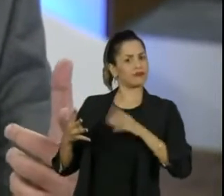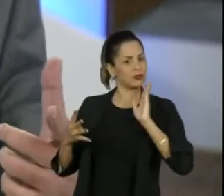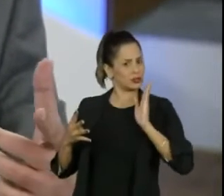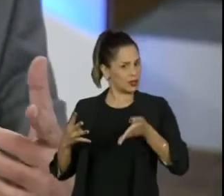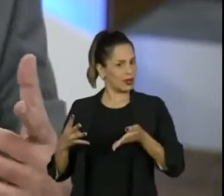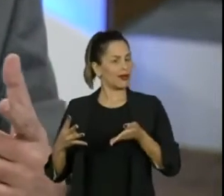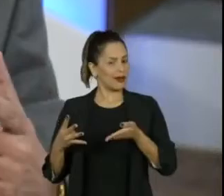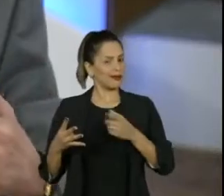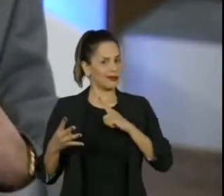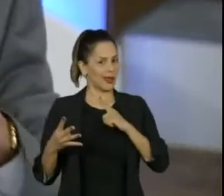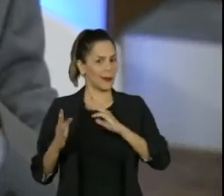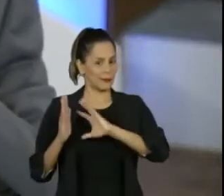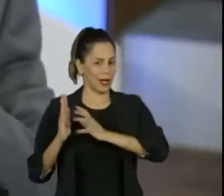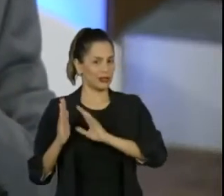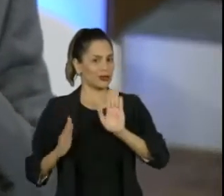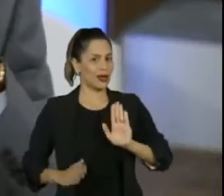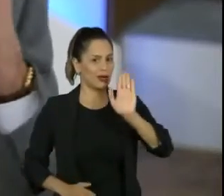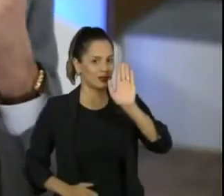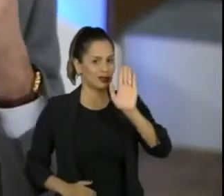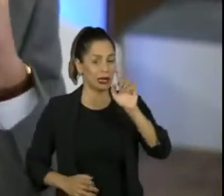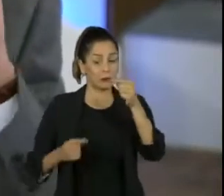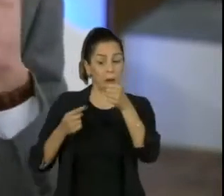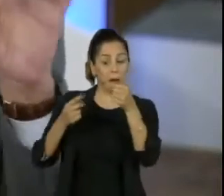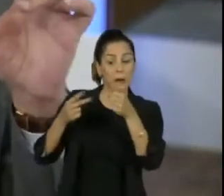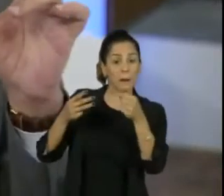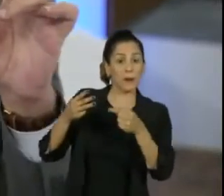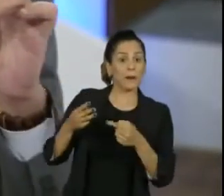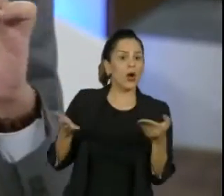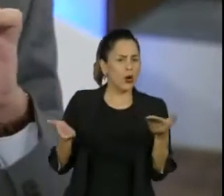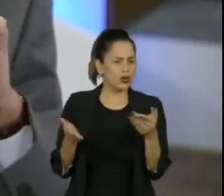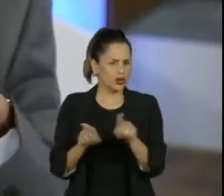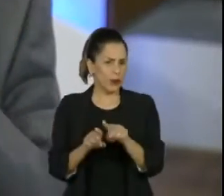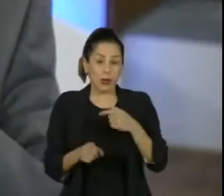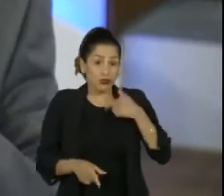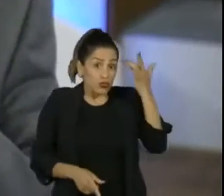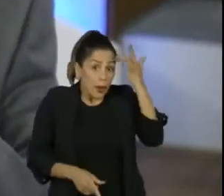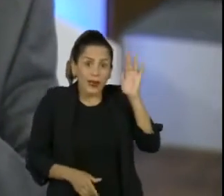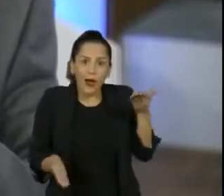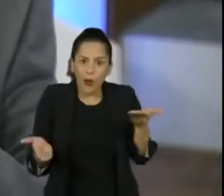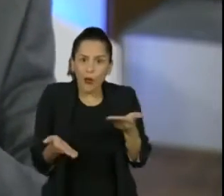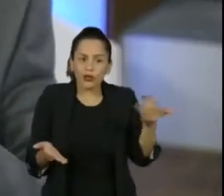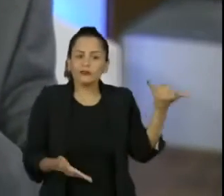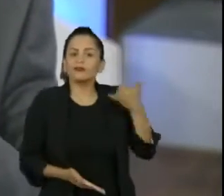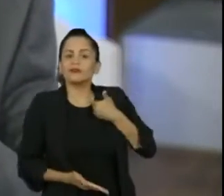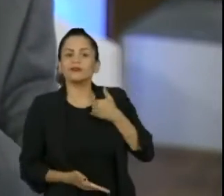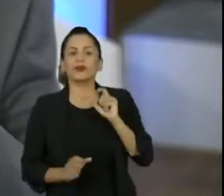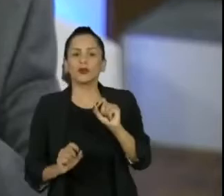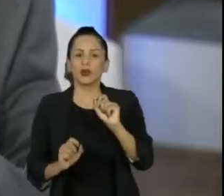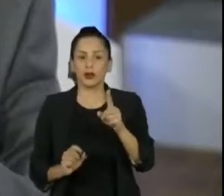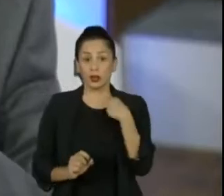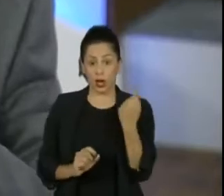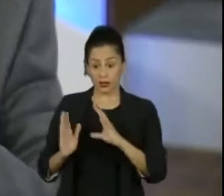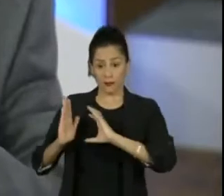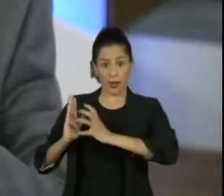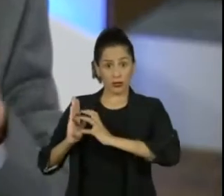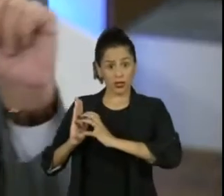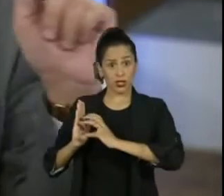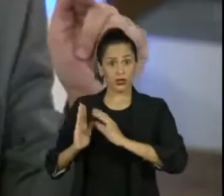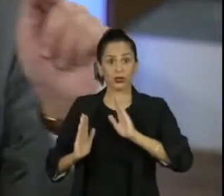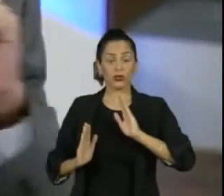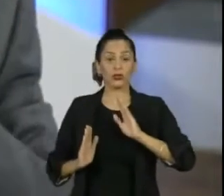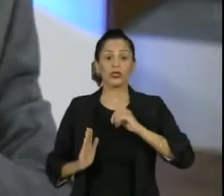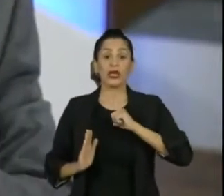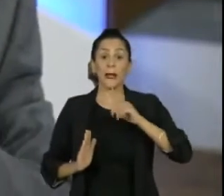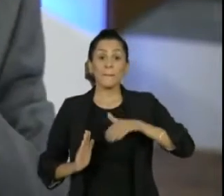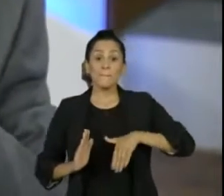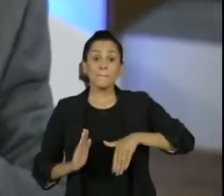hoje, eu escutei isso hoje, eu não sabia, que nós fomos o partido que mais elegemos